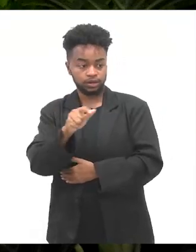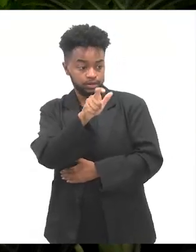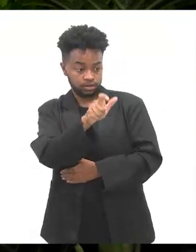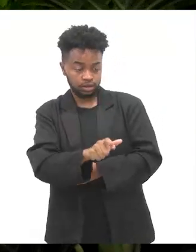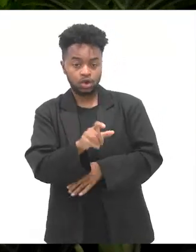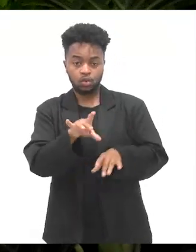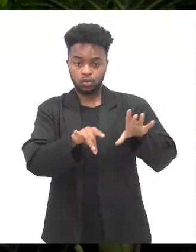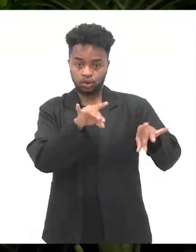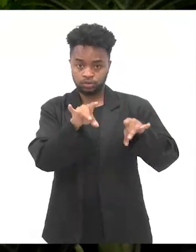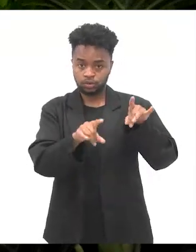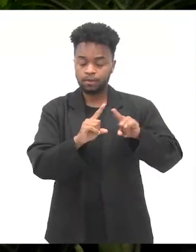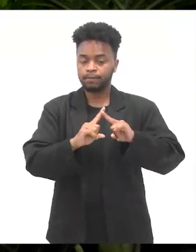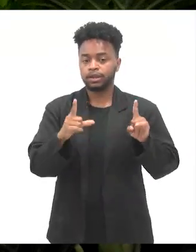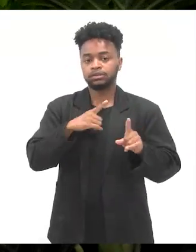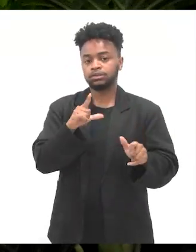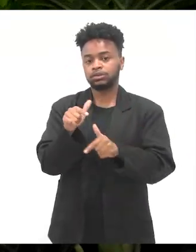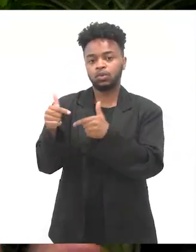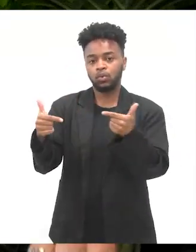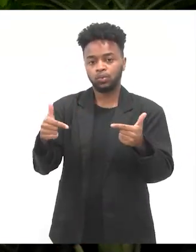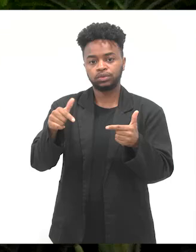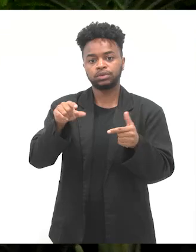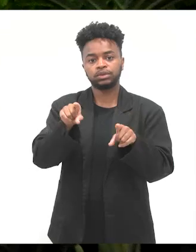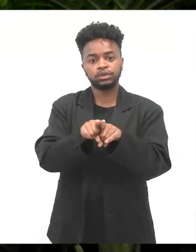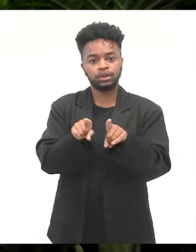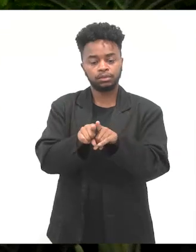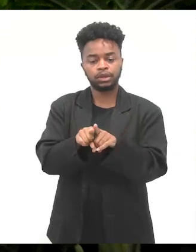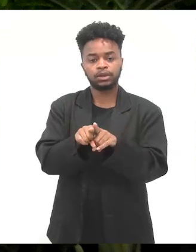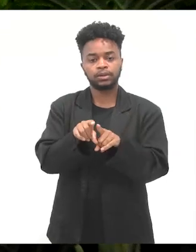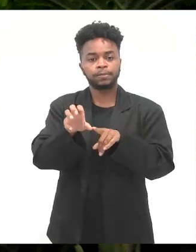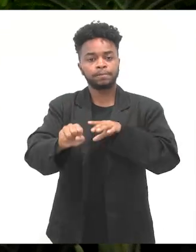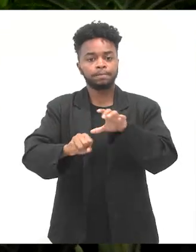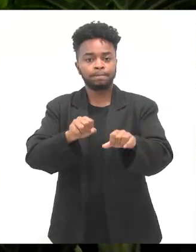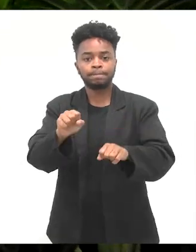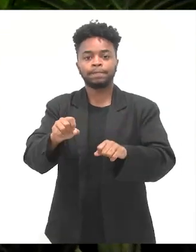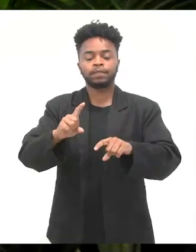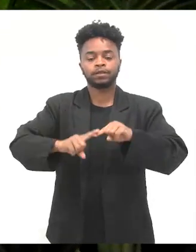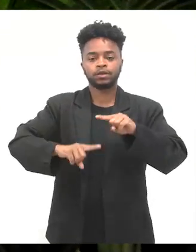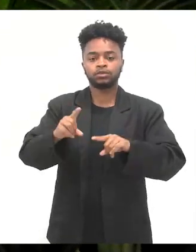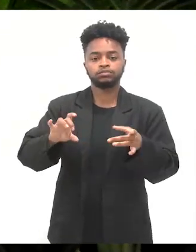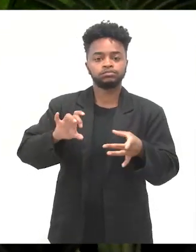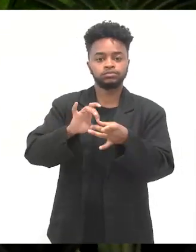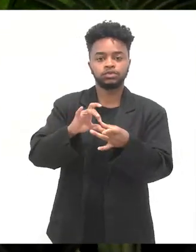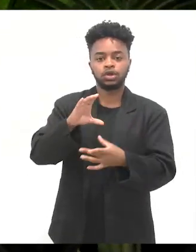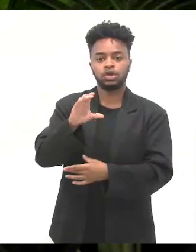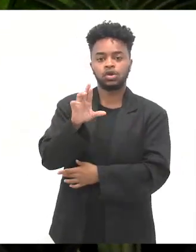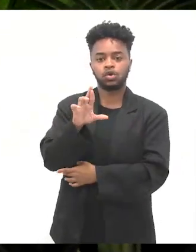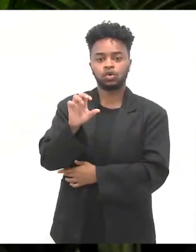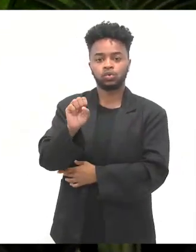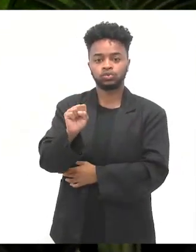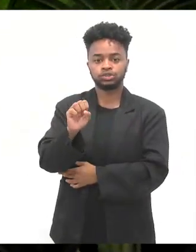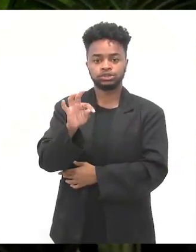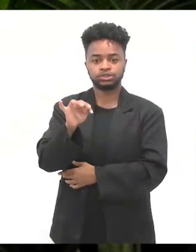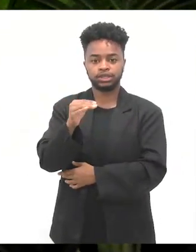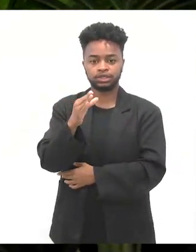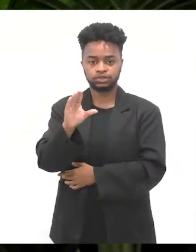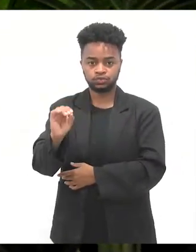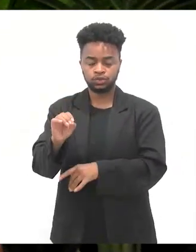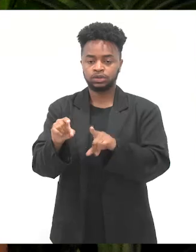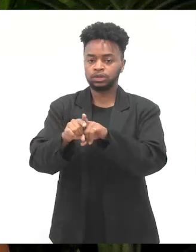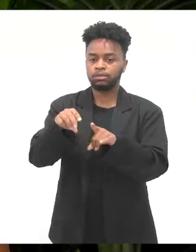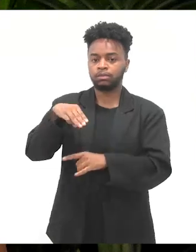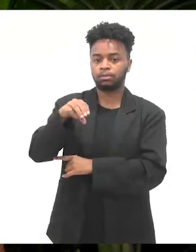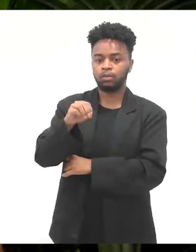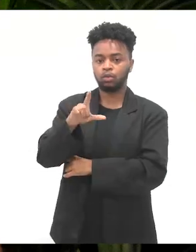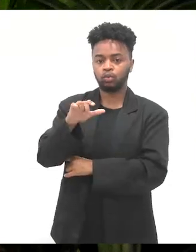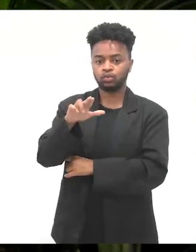mas existem pescados também capturados e tombados nas coleções de crustáceos e moluscos. Então, algumas fotos dos